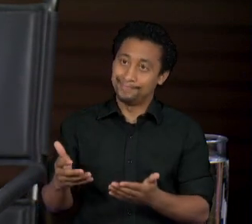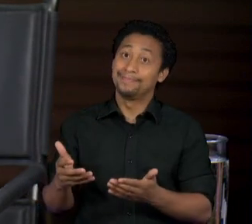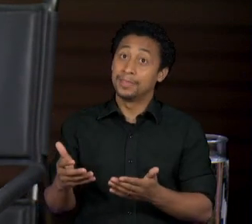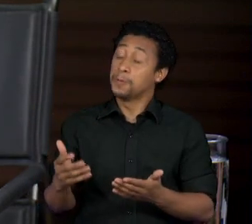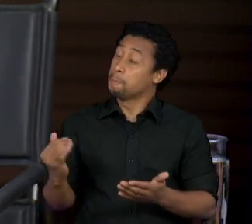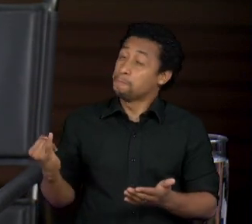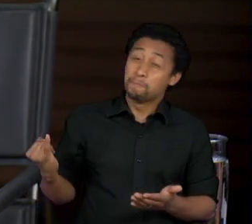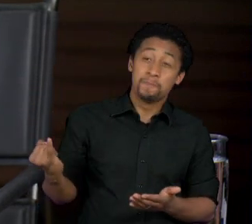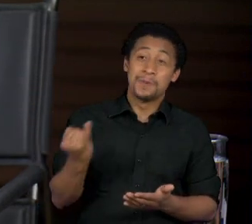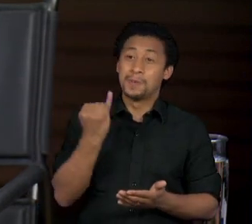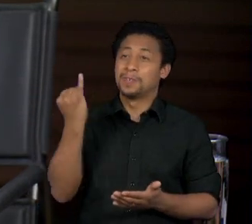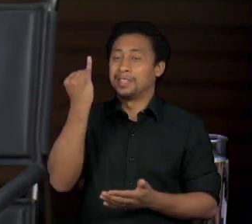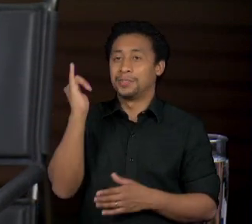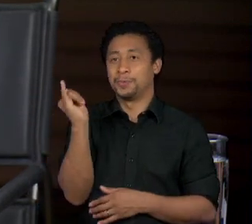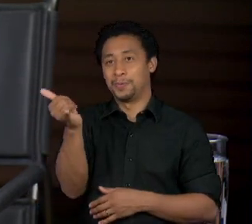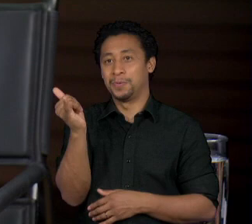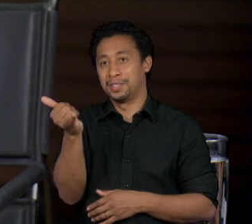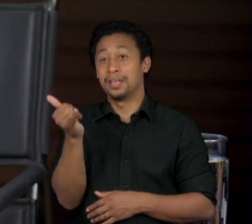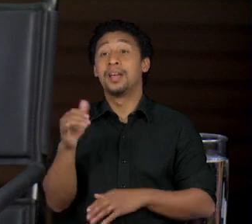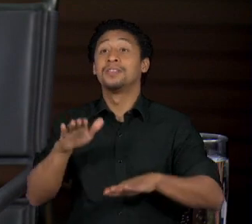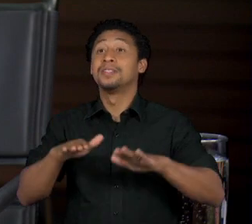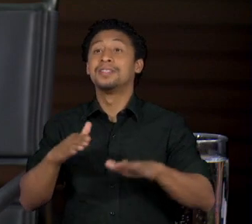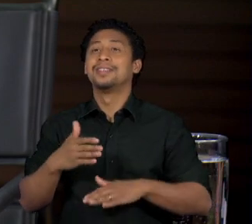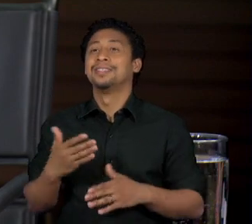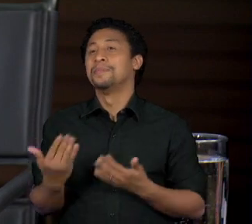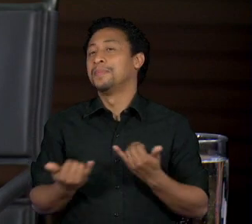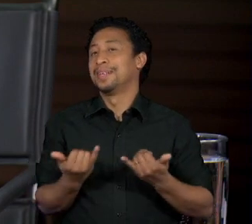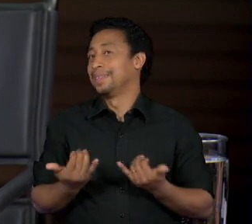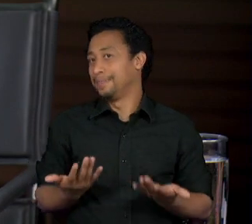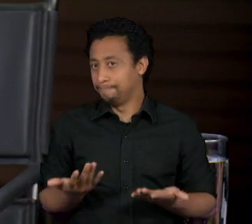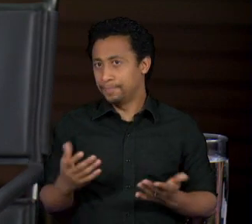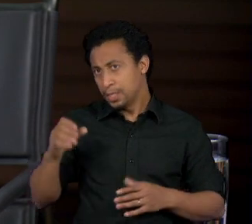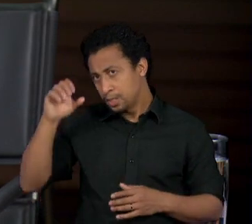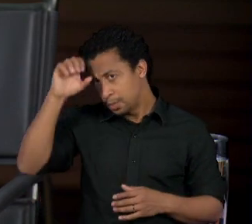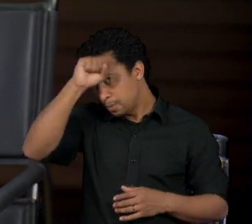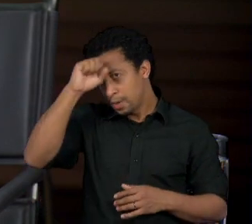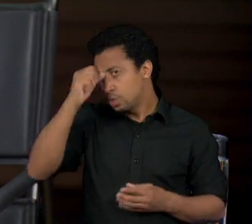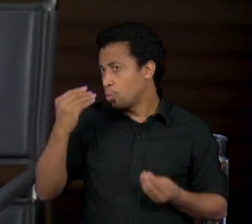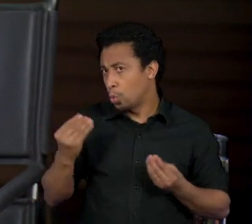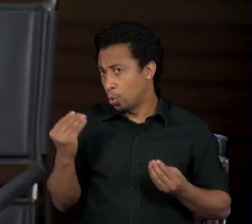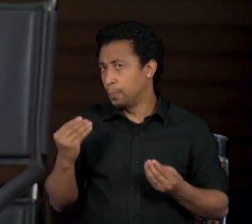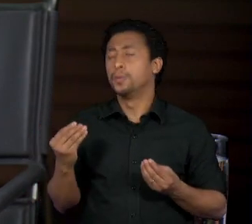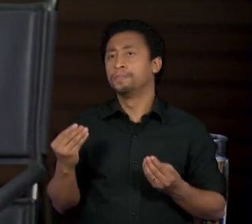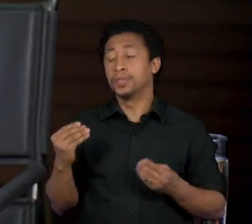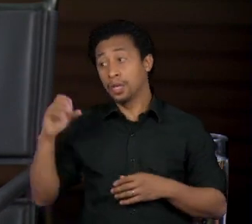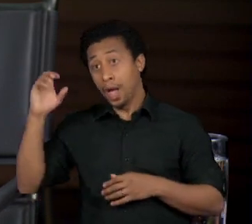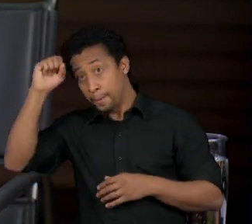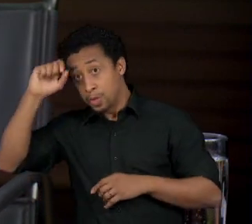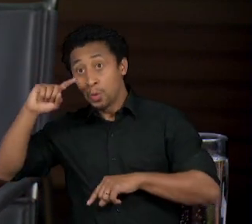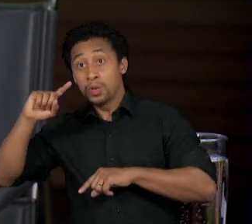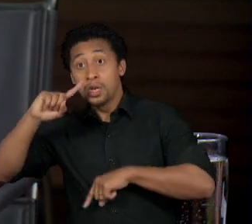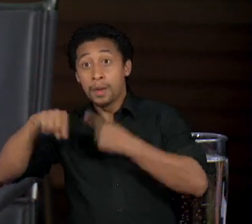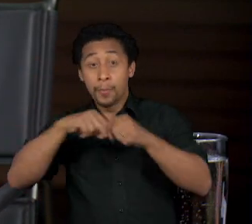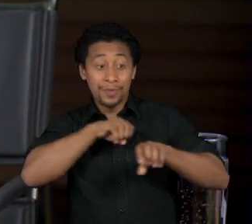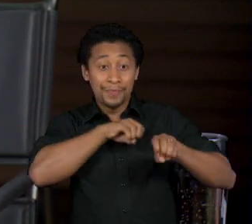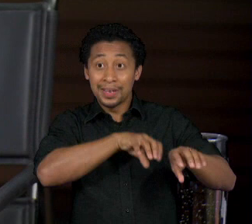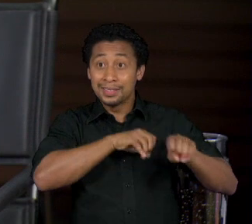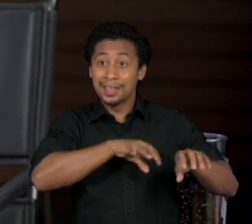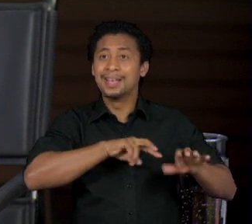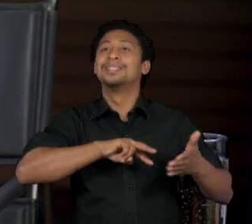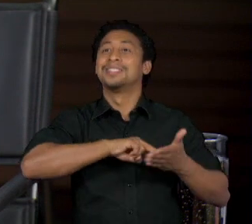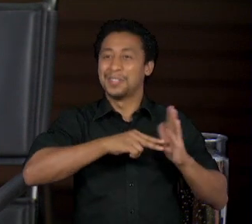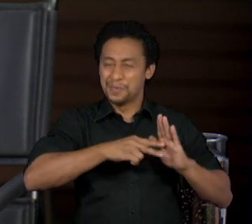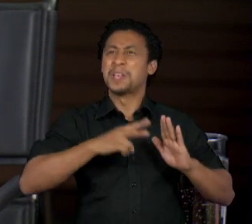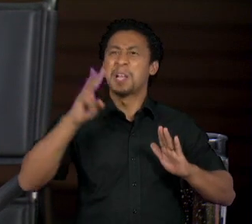papel fundamental. Tanto que a gente brinca falando que quando a gente realmente aprende, é quando a gente vai ensinar ao outro. Porque você realmente ativa todas